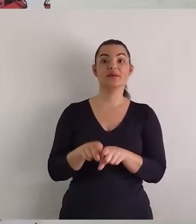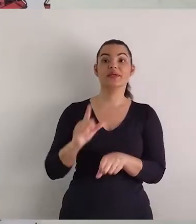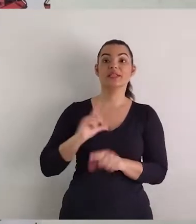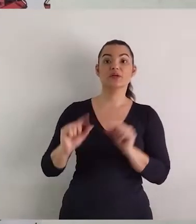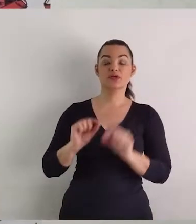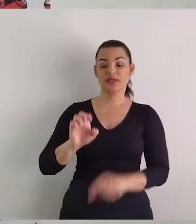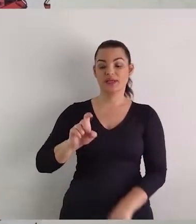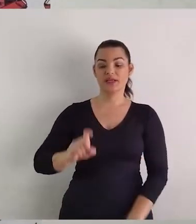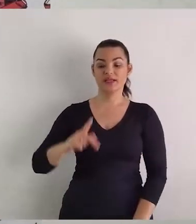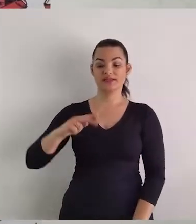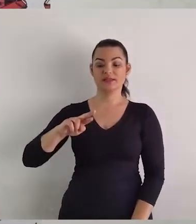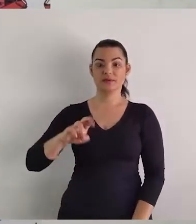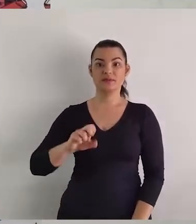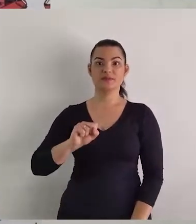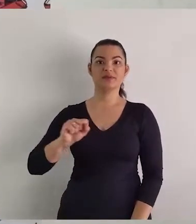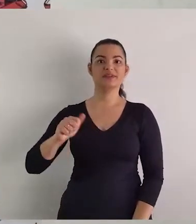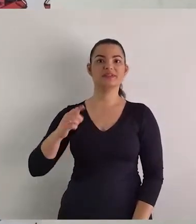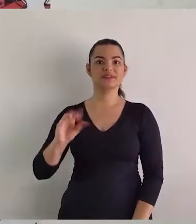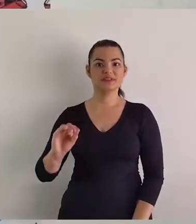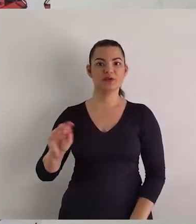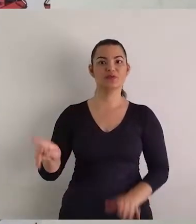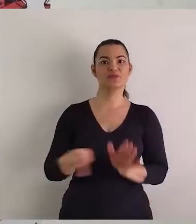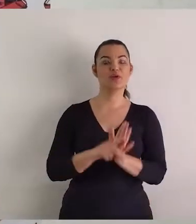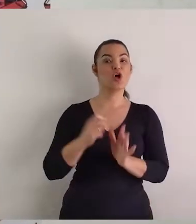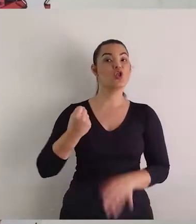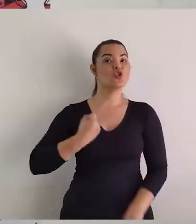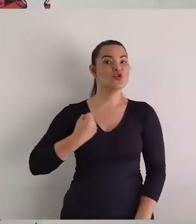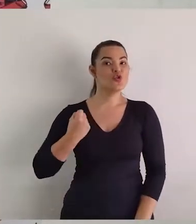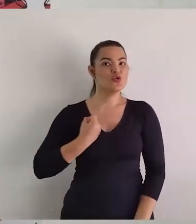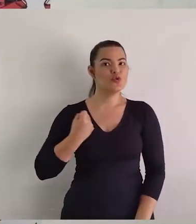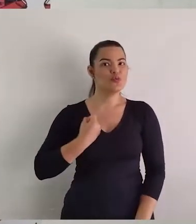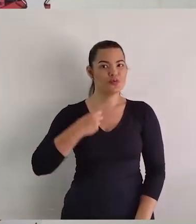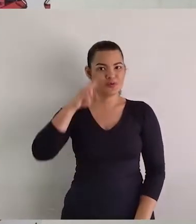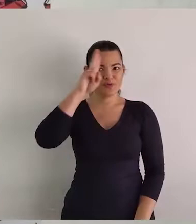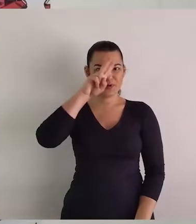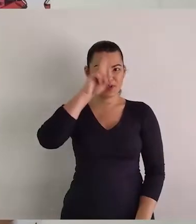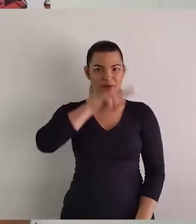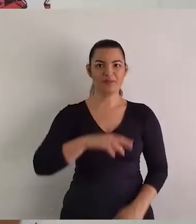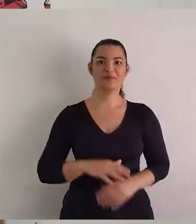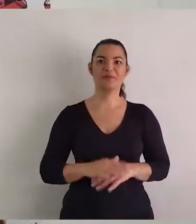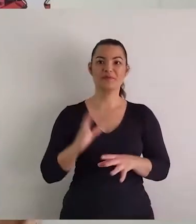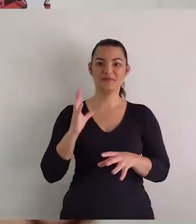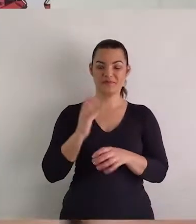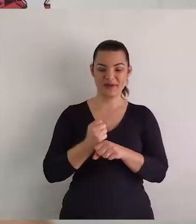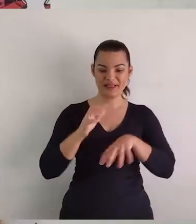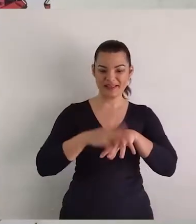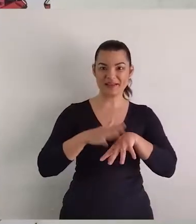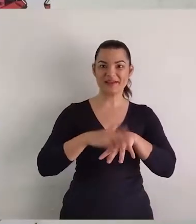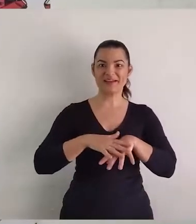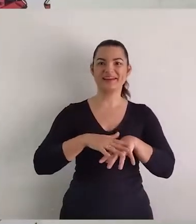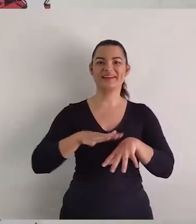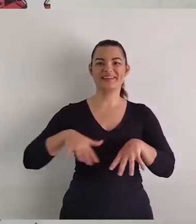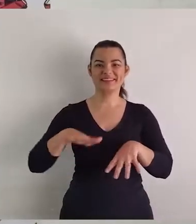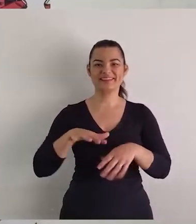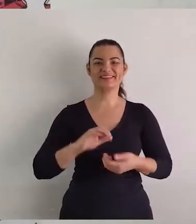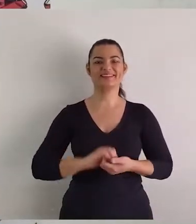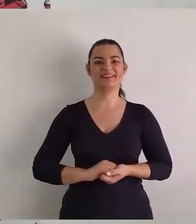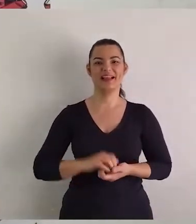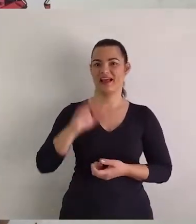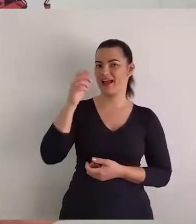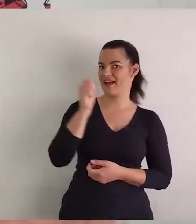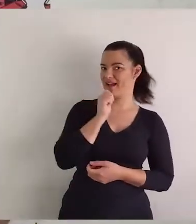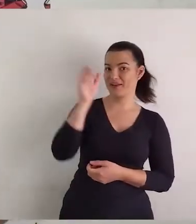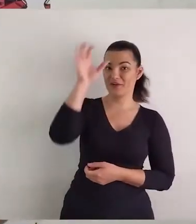a expressão numérica, uma super operação matemática aí, que quem não aprendeu ainda vai aprender em